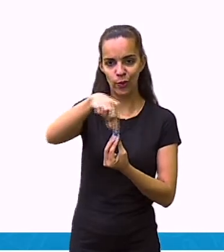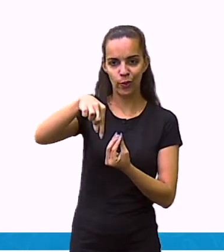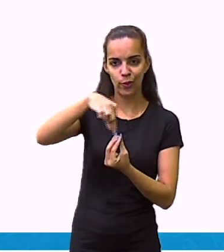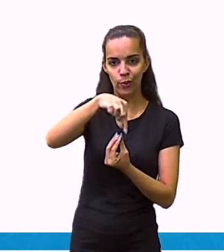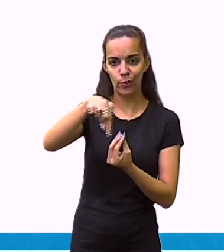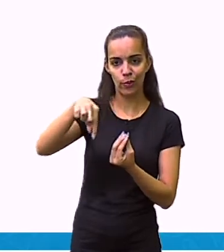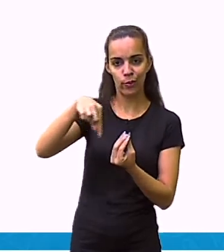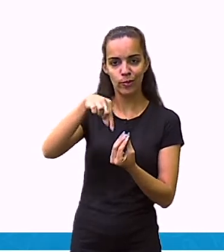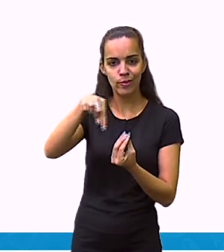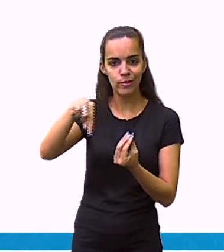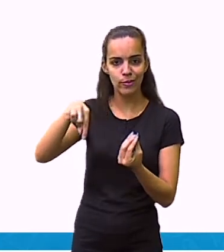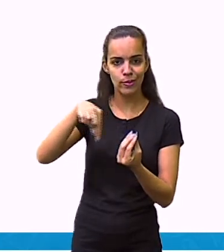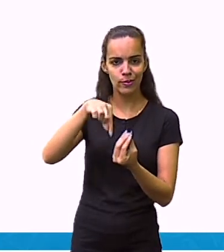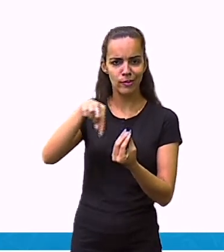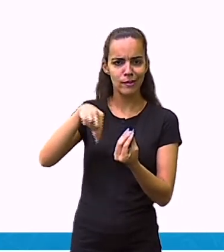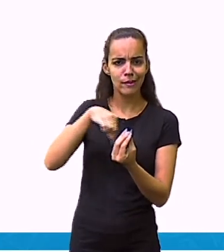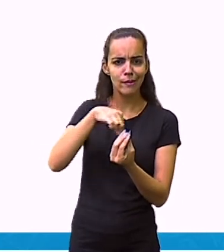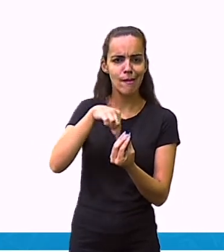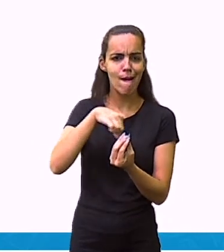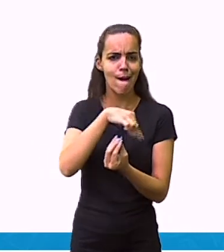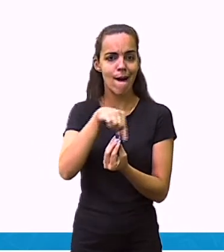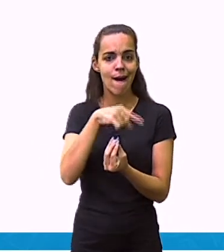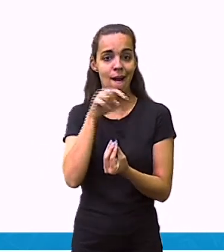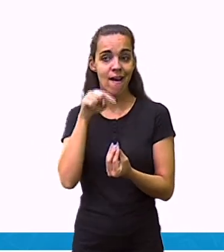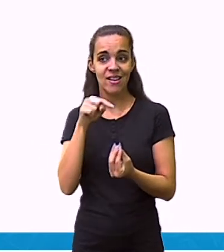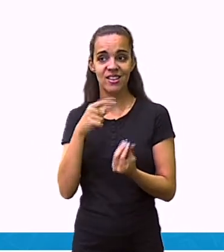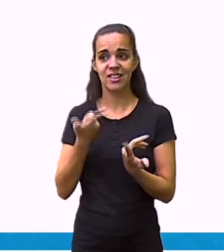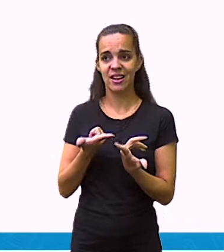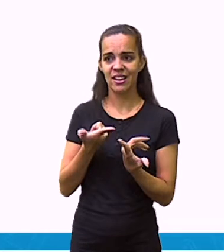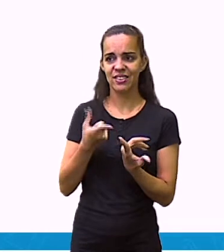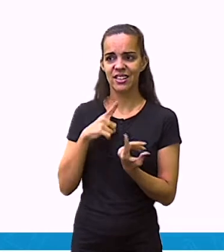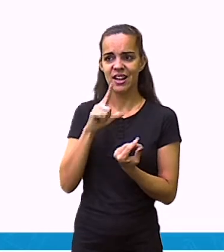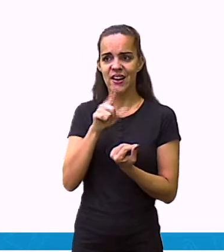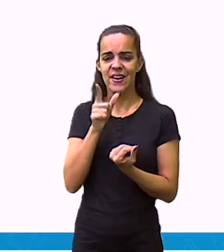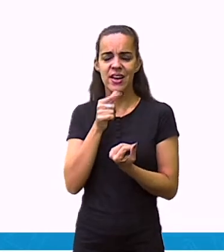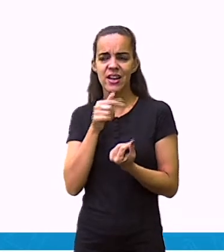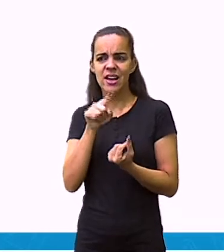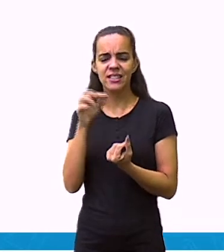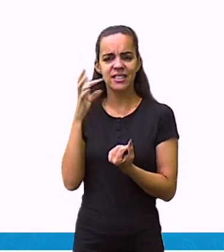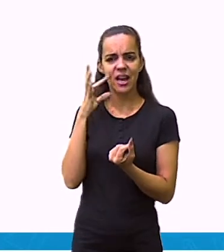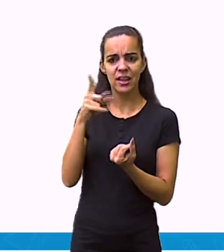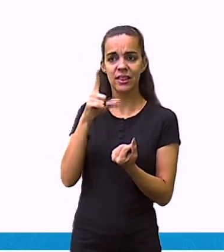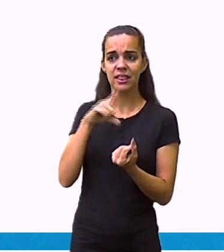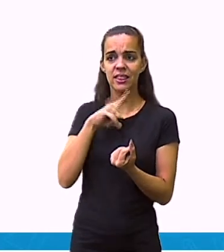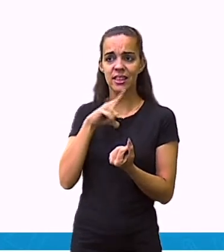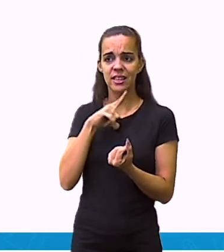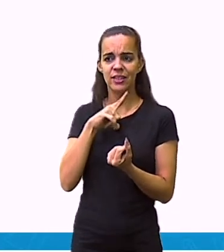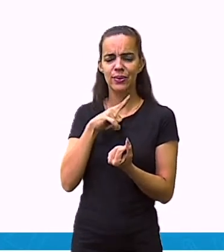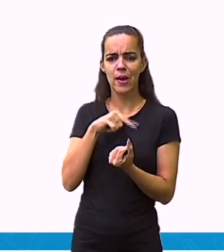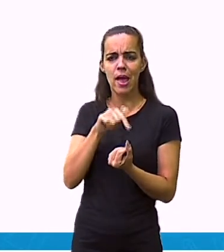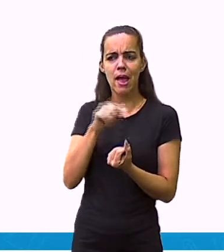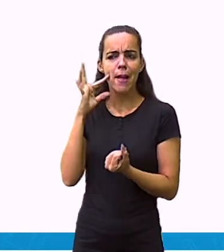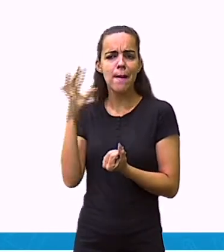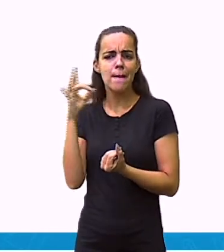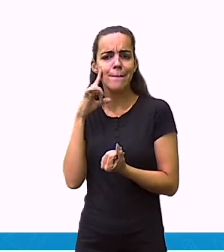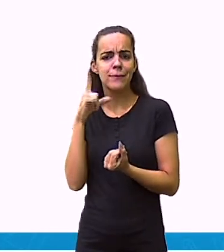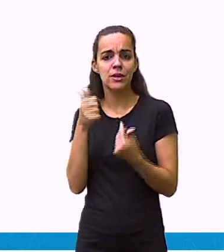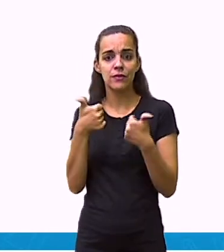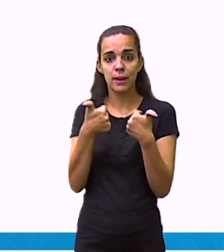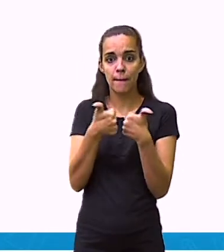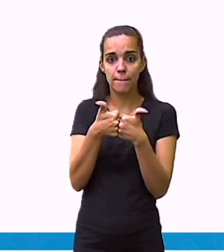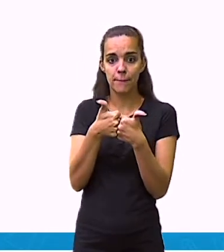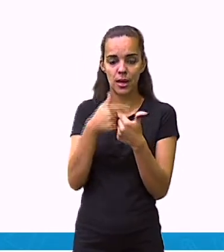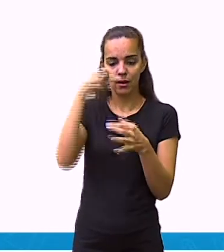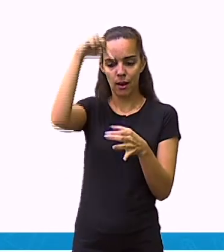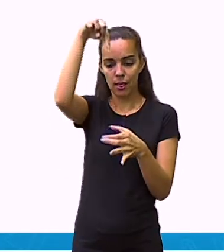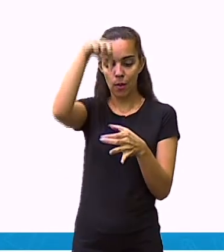eixo, que é uma linha imaginária que passa pelo centro da Terra,